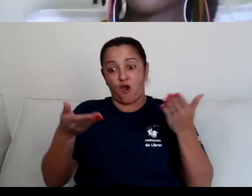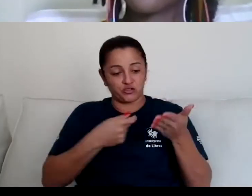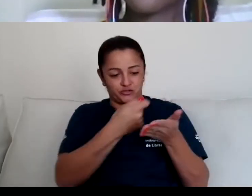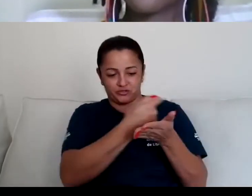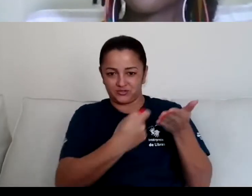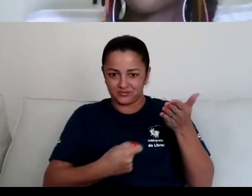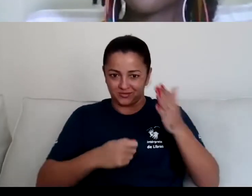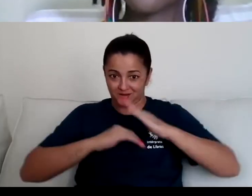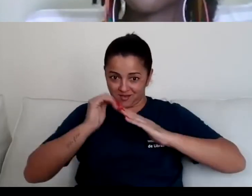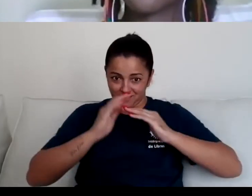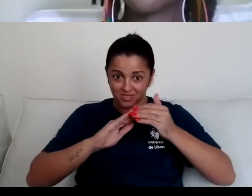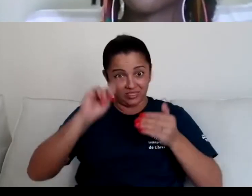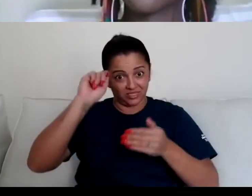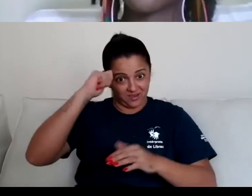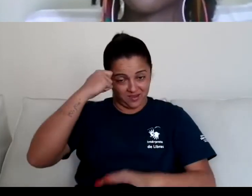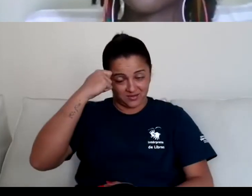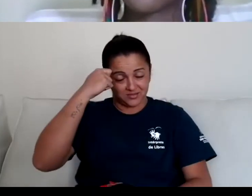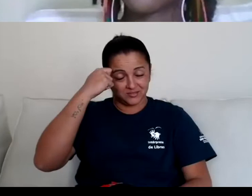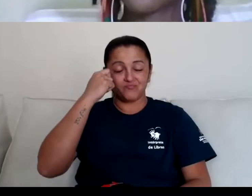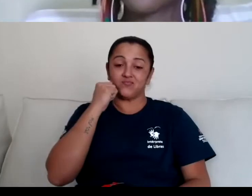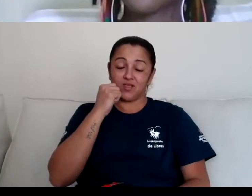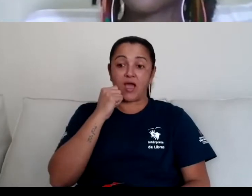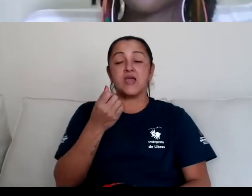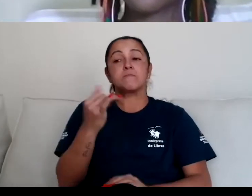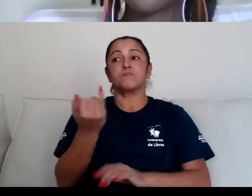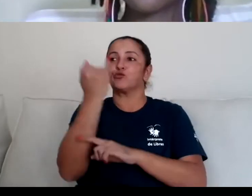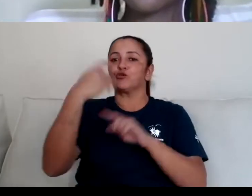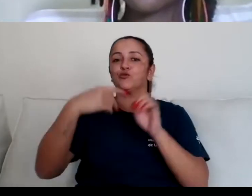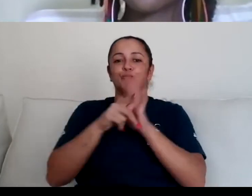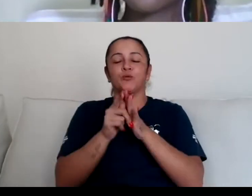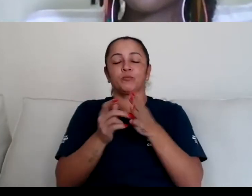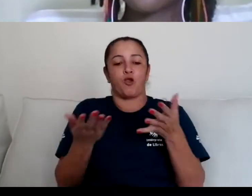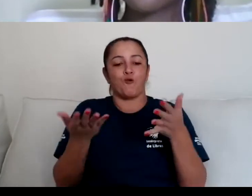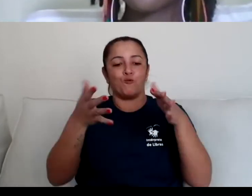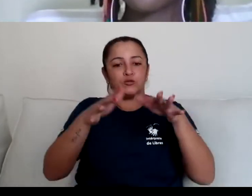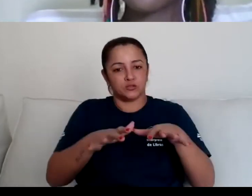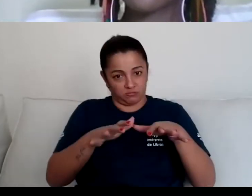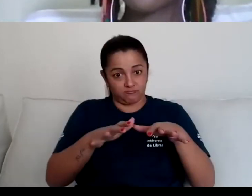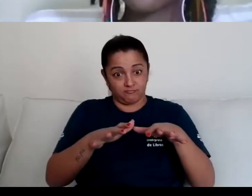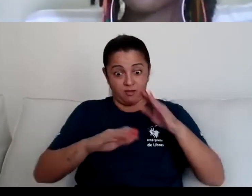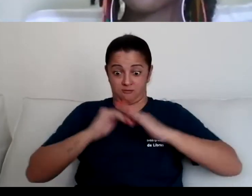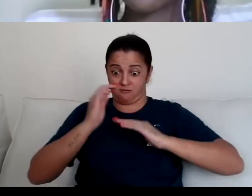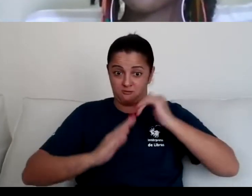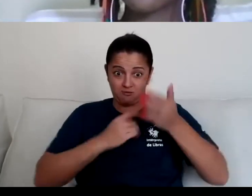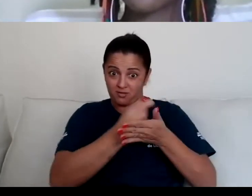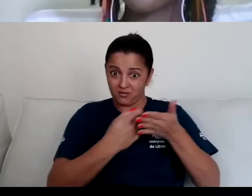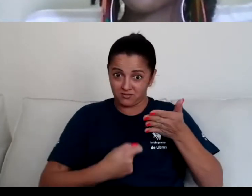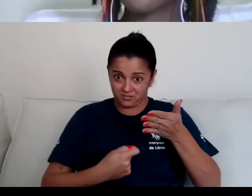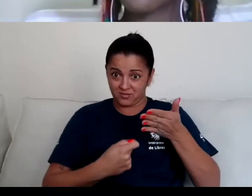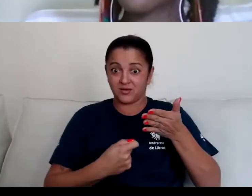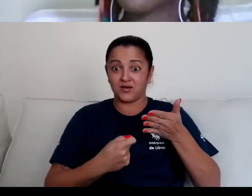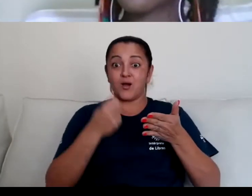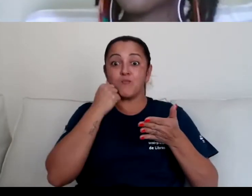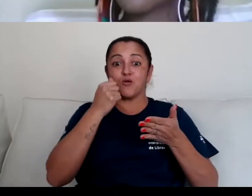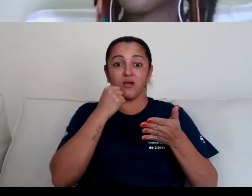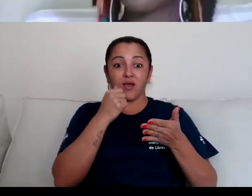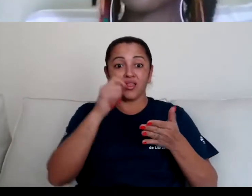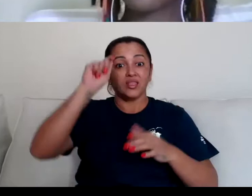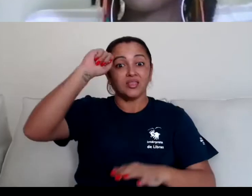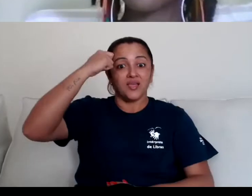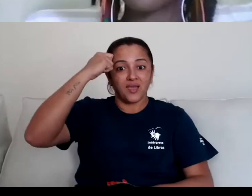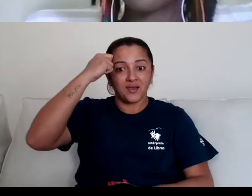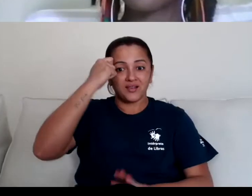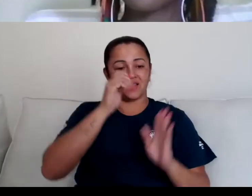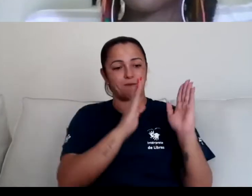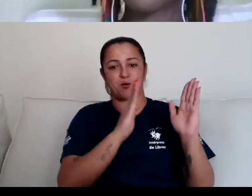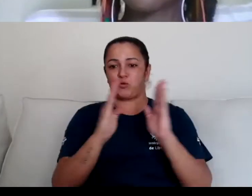a importância da inclusão de obras de autoras negras nas bibliotecas. É uma satisfação imensa ter